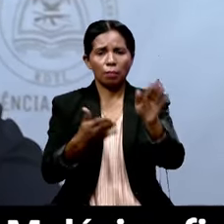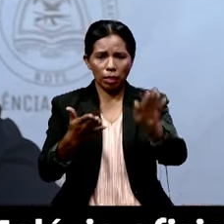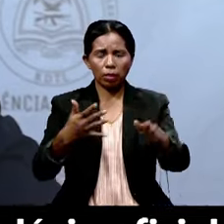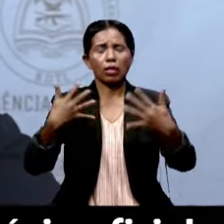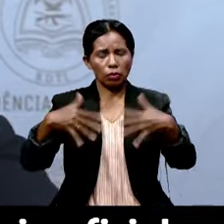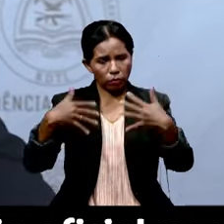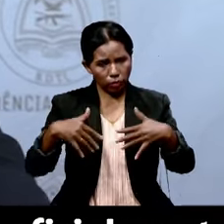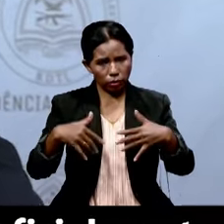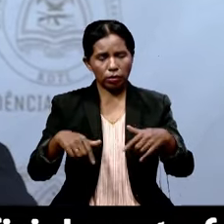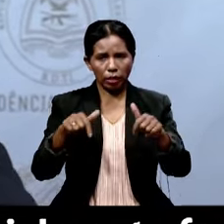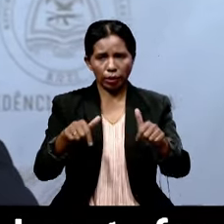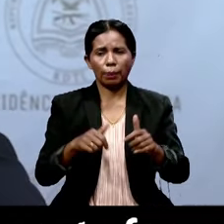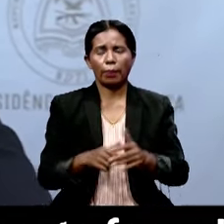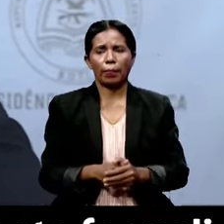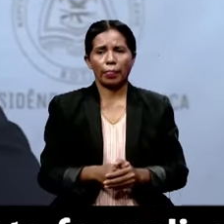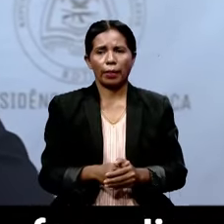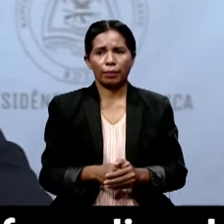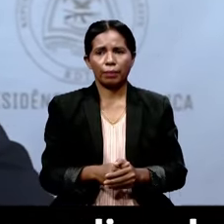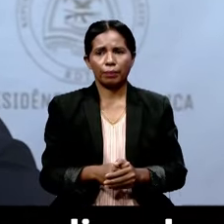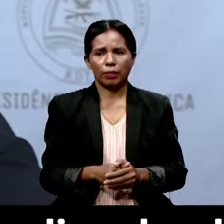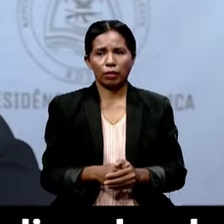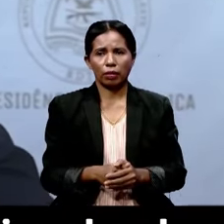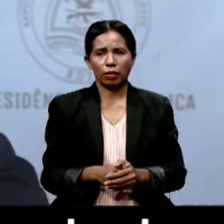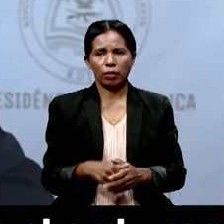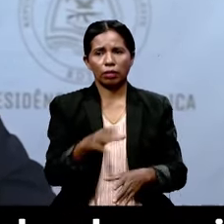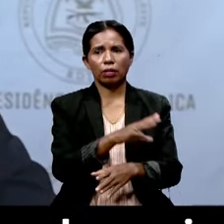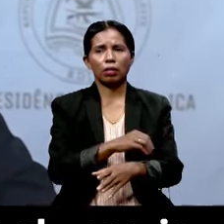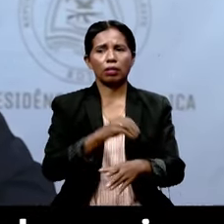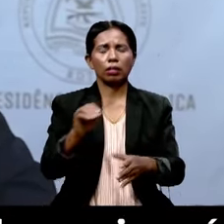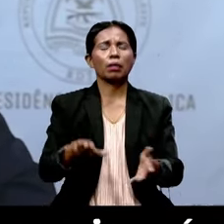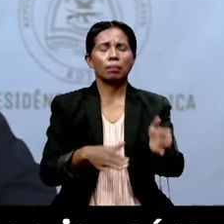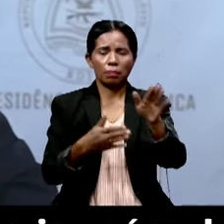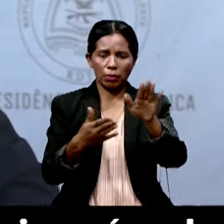Balo mate antes e depois do referendo, né?